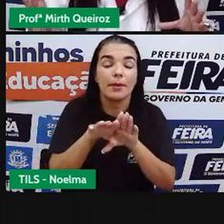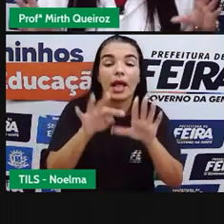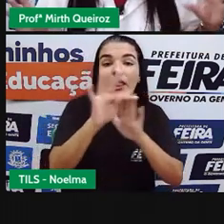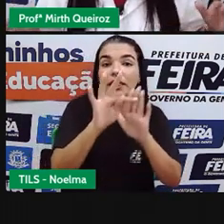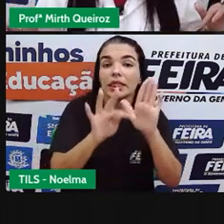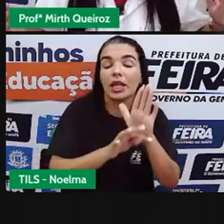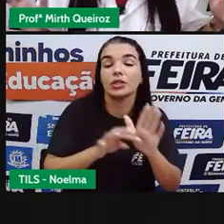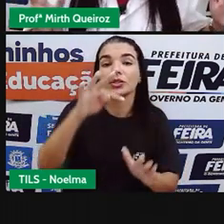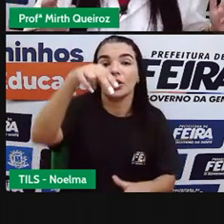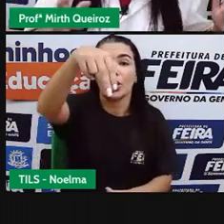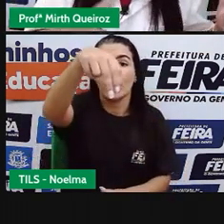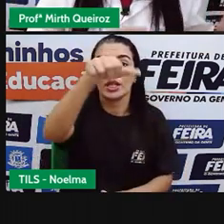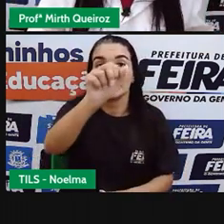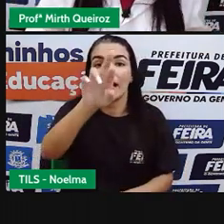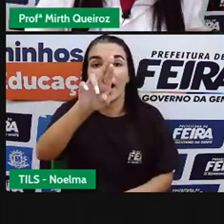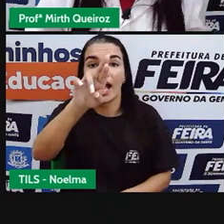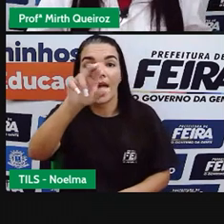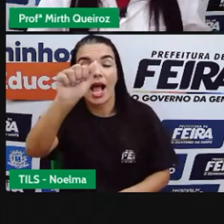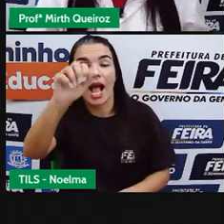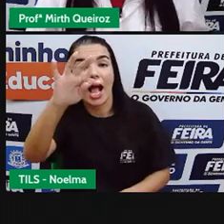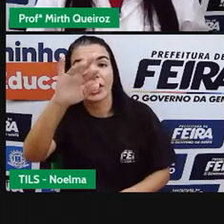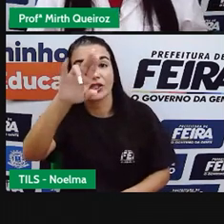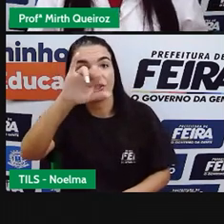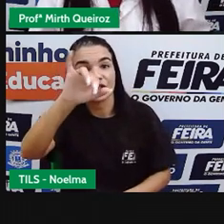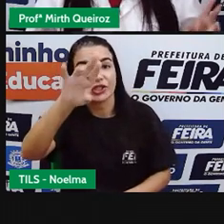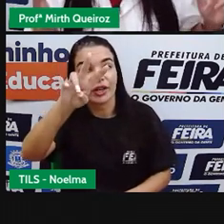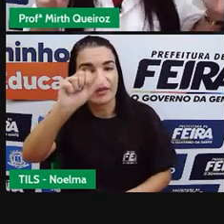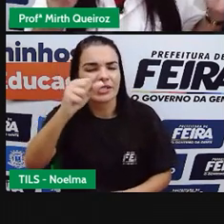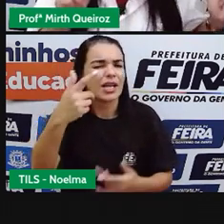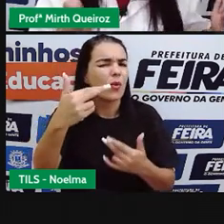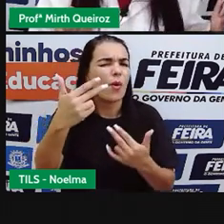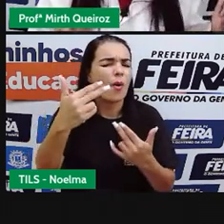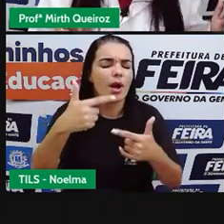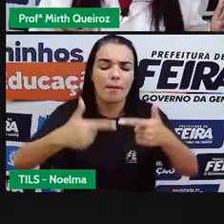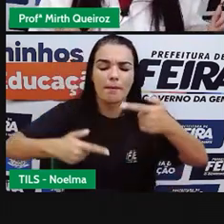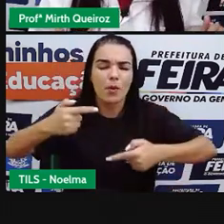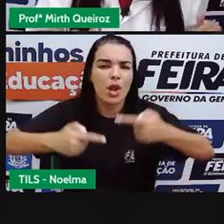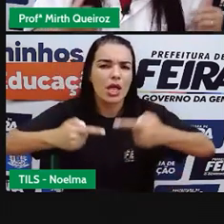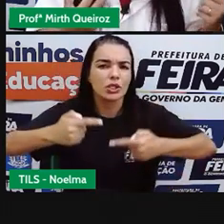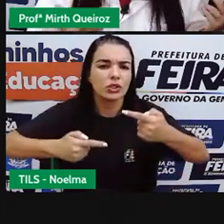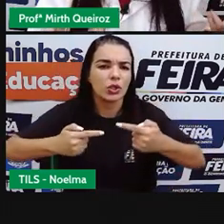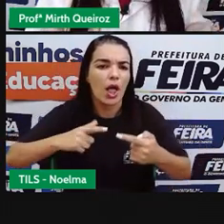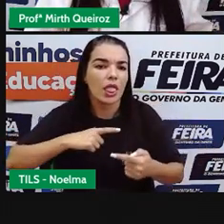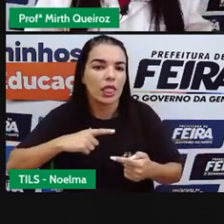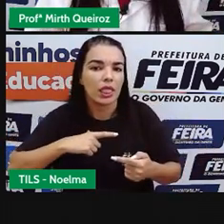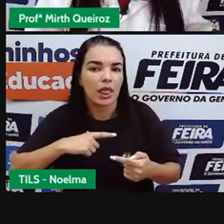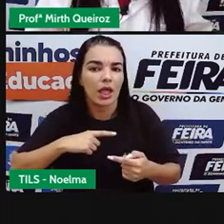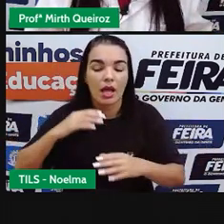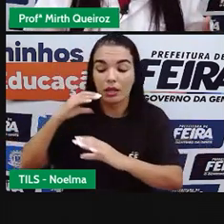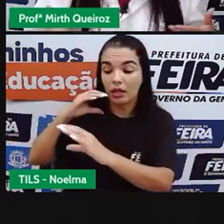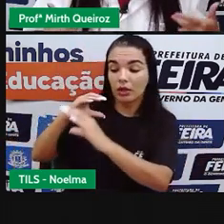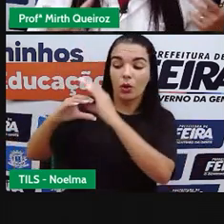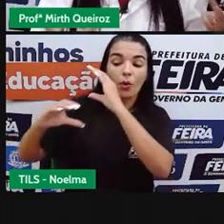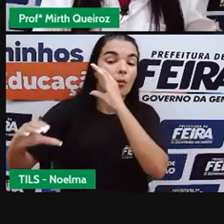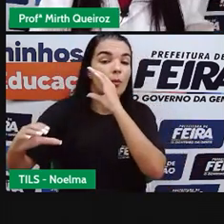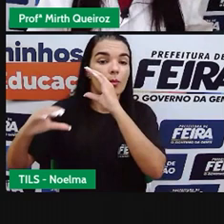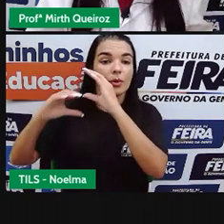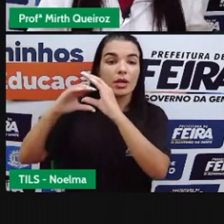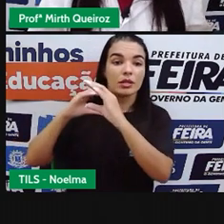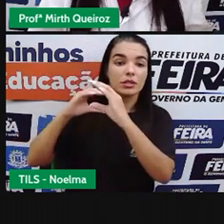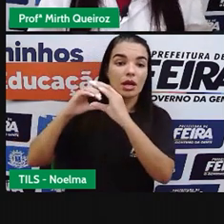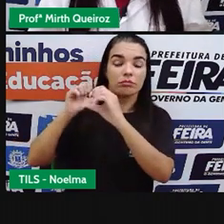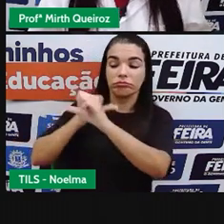ah, vamos ouvir o discurso de tal político. Esse discurso seria o quê? A transmissão de ideias, seria uma forma